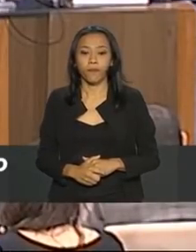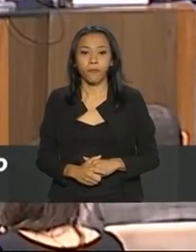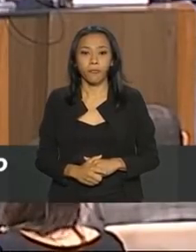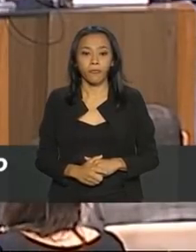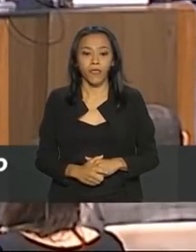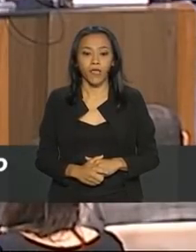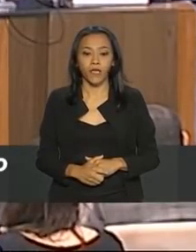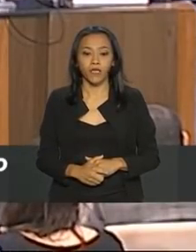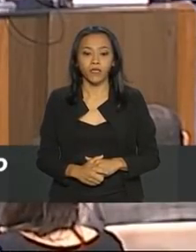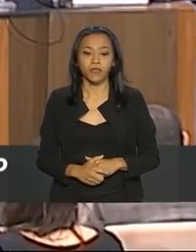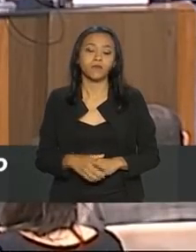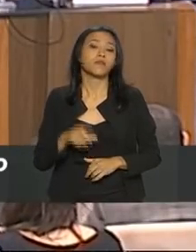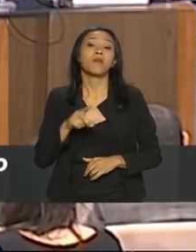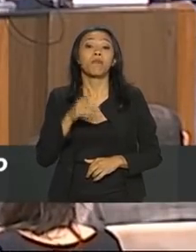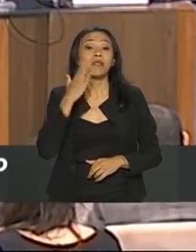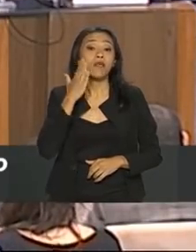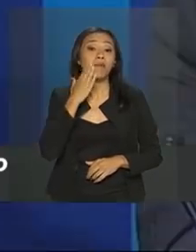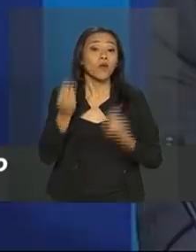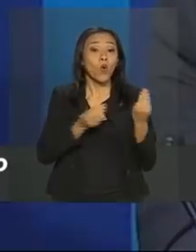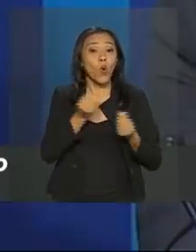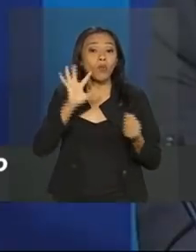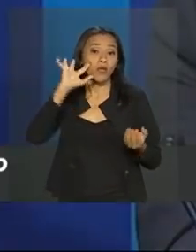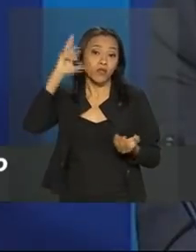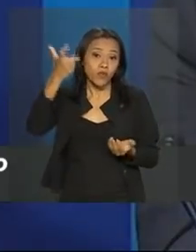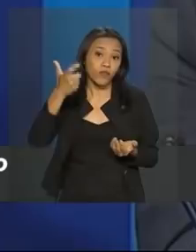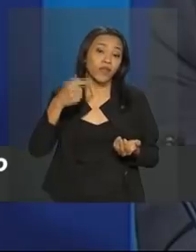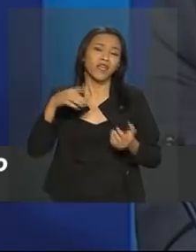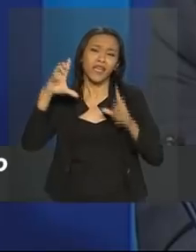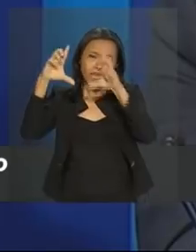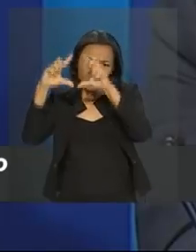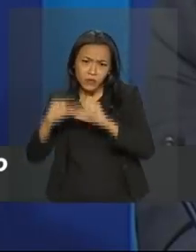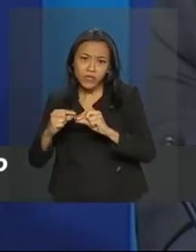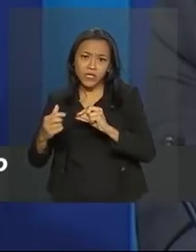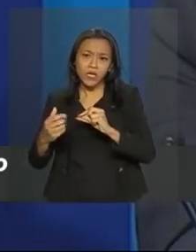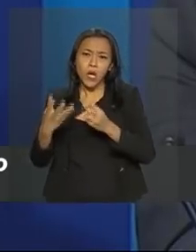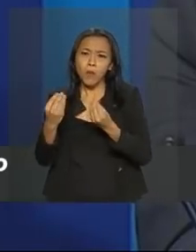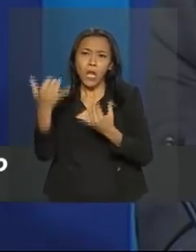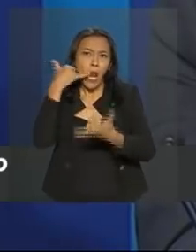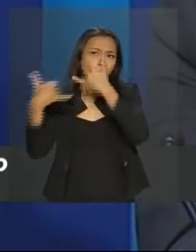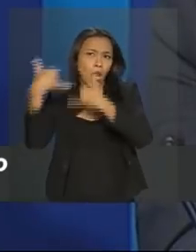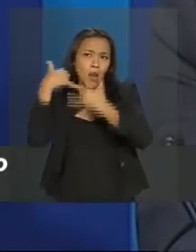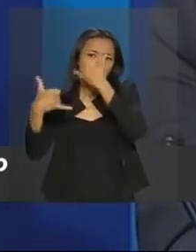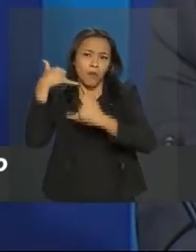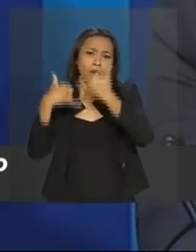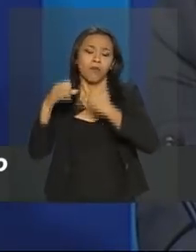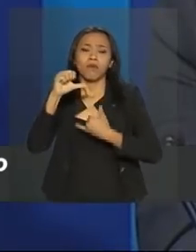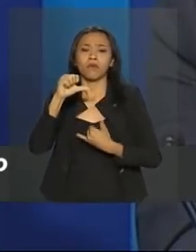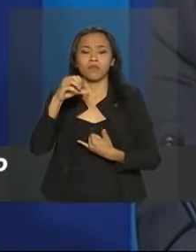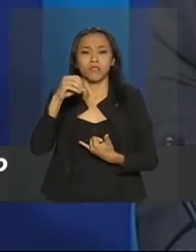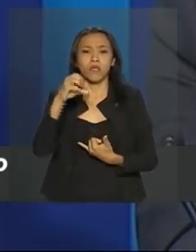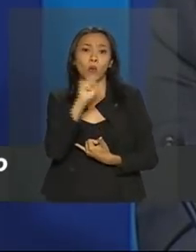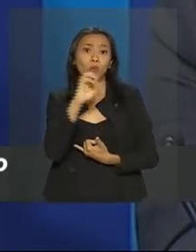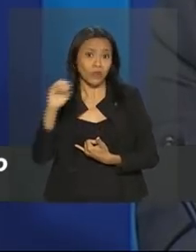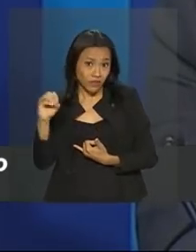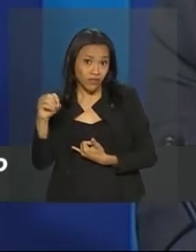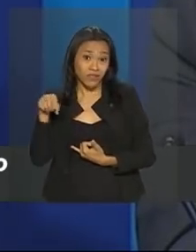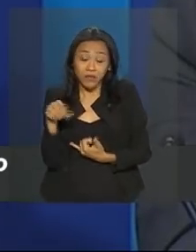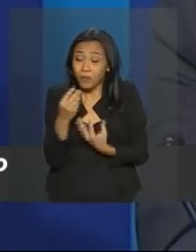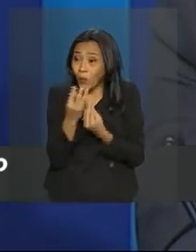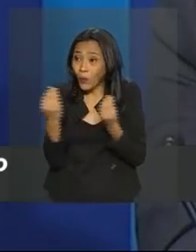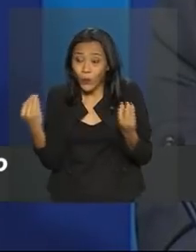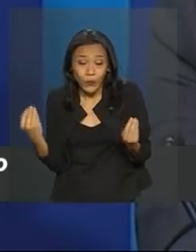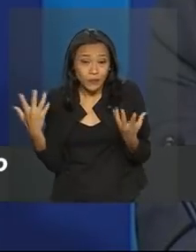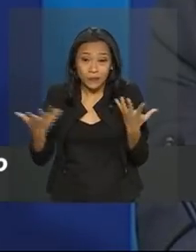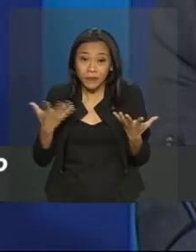a gente dá um tratamento melhor diminuir o fluxo 10 e censos muitas vezes o próprio participante é mais um pouco do processo de atendimento